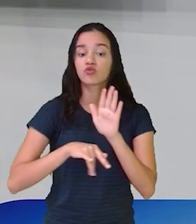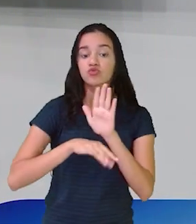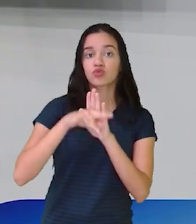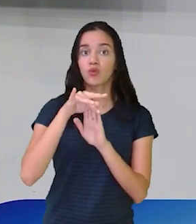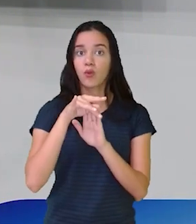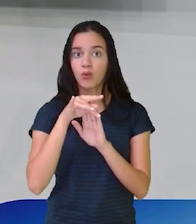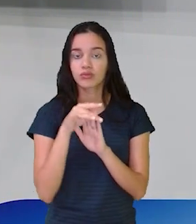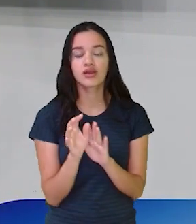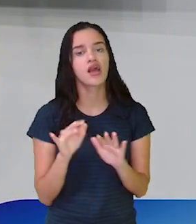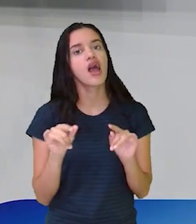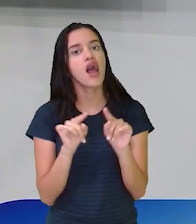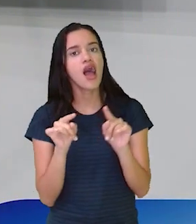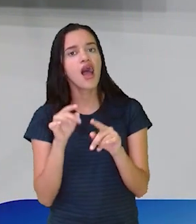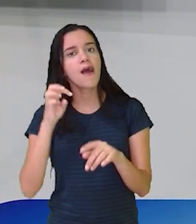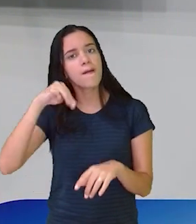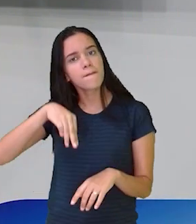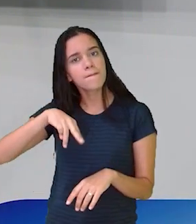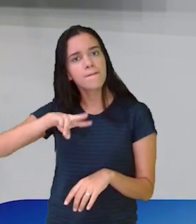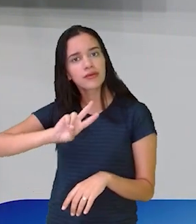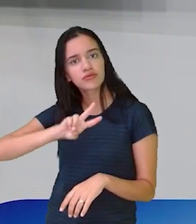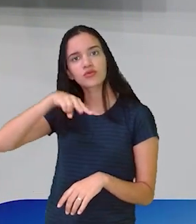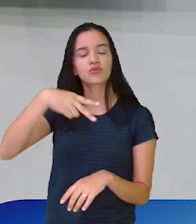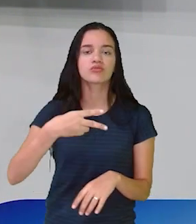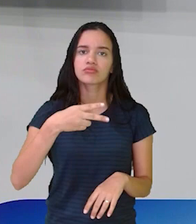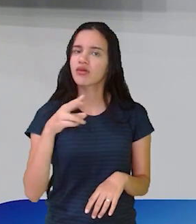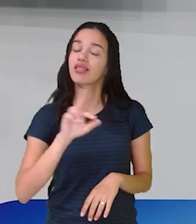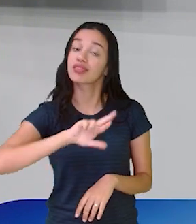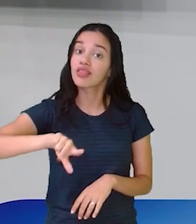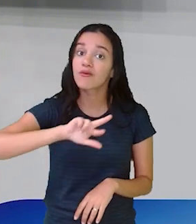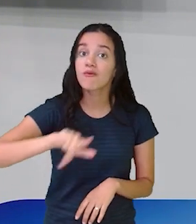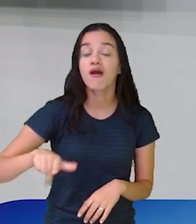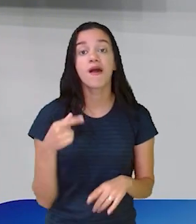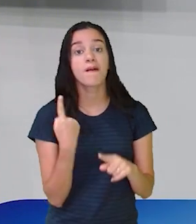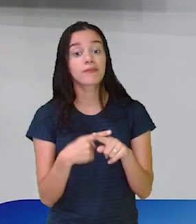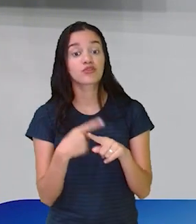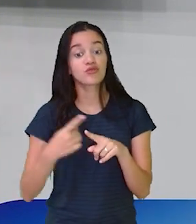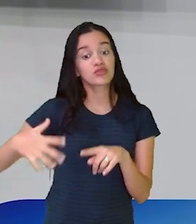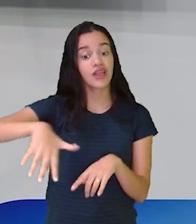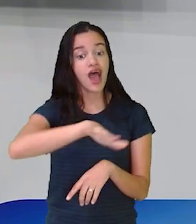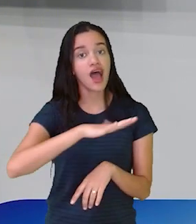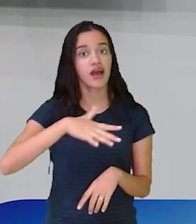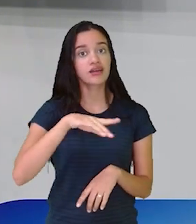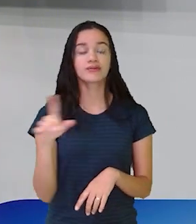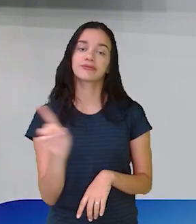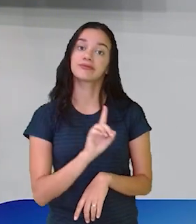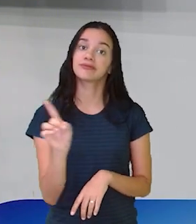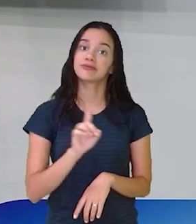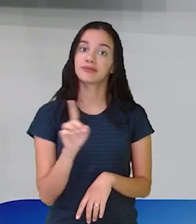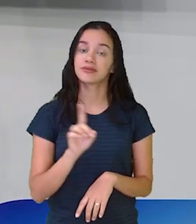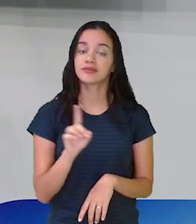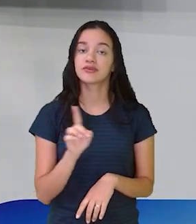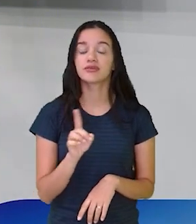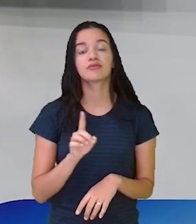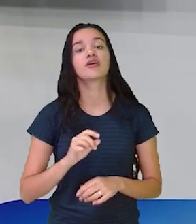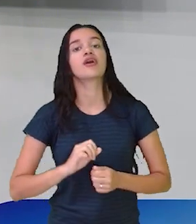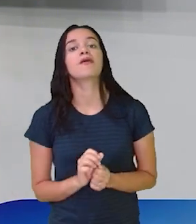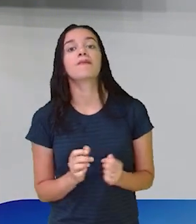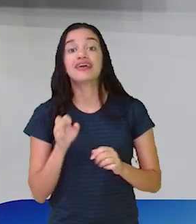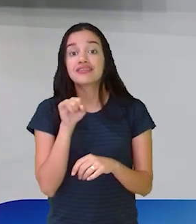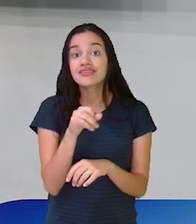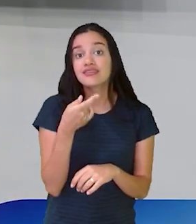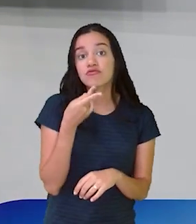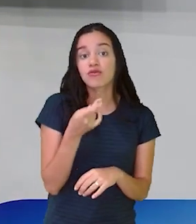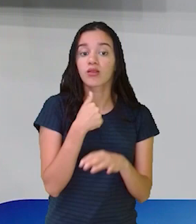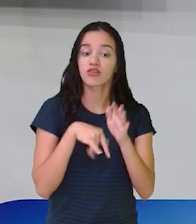unidade é essa. Ah, é metro ao quadrado. Não é, porque eu não estou falando de área, não. Ah, é metro. Não estou falando de perímetro. Se eu falo